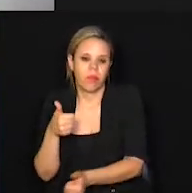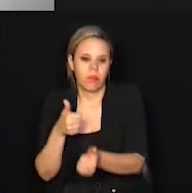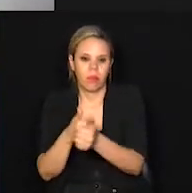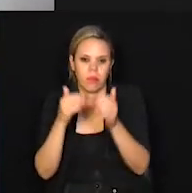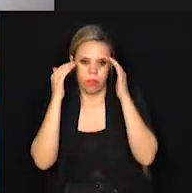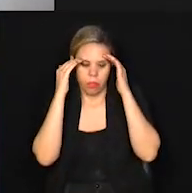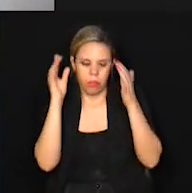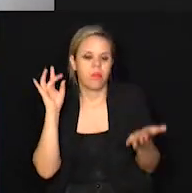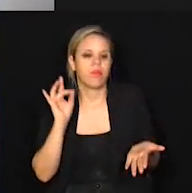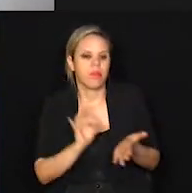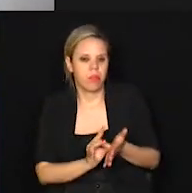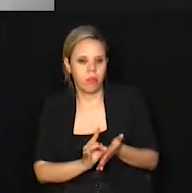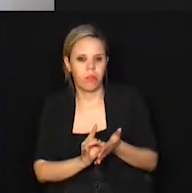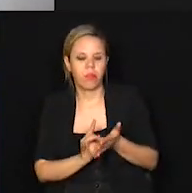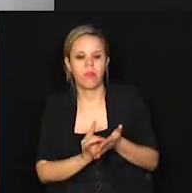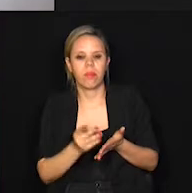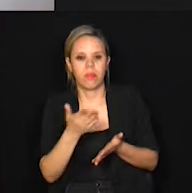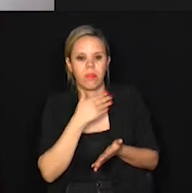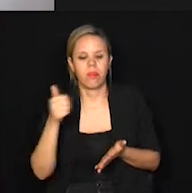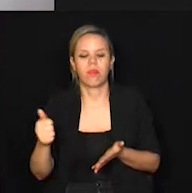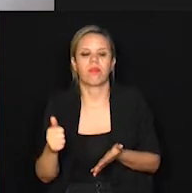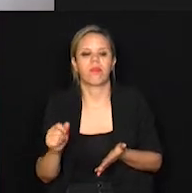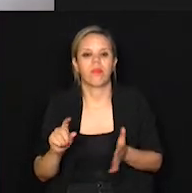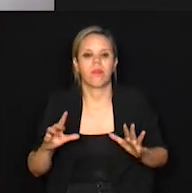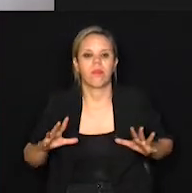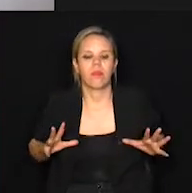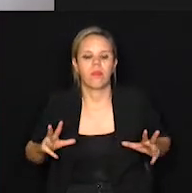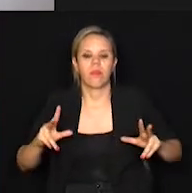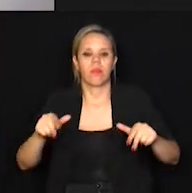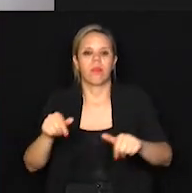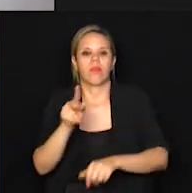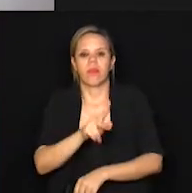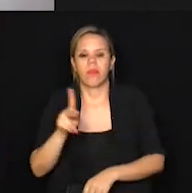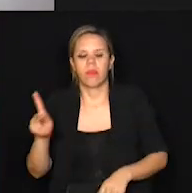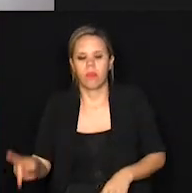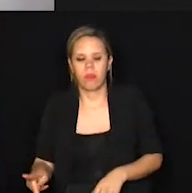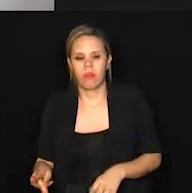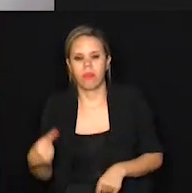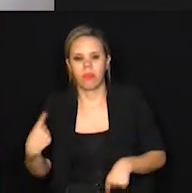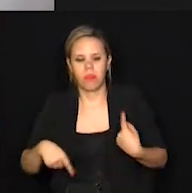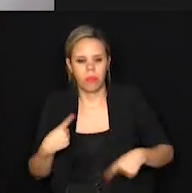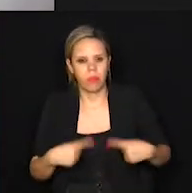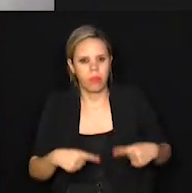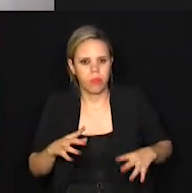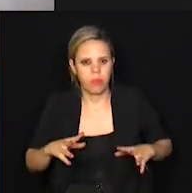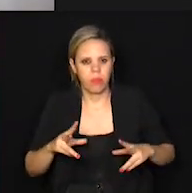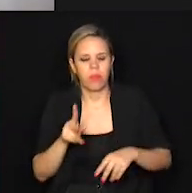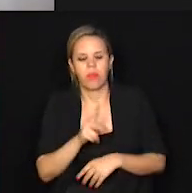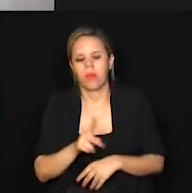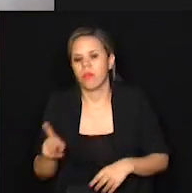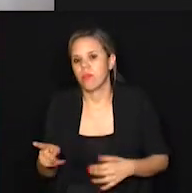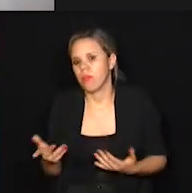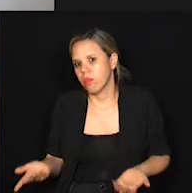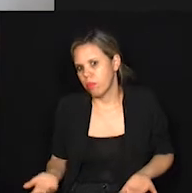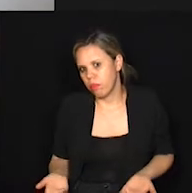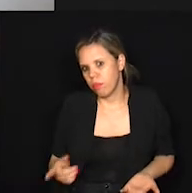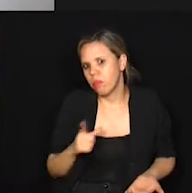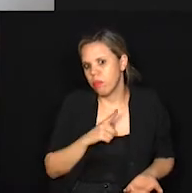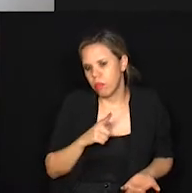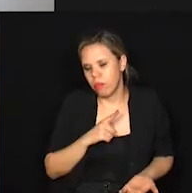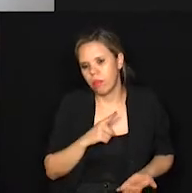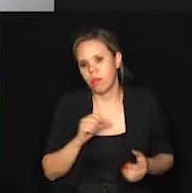plano realmente de recuperação, aí com todos os professores, debatido aí com os professores. Mas tem que